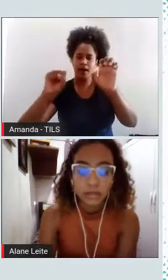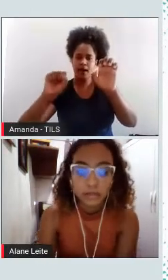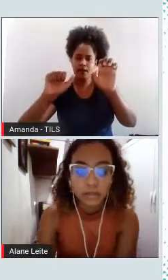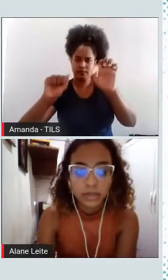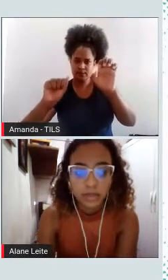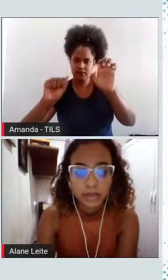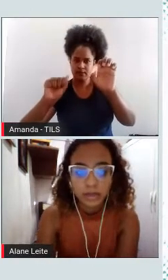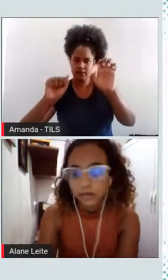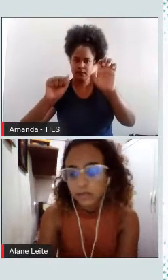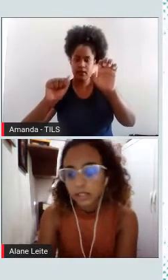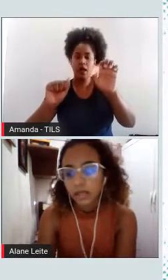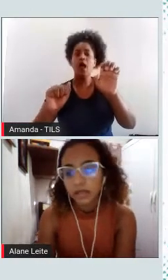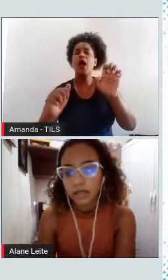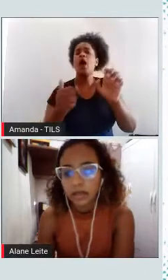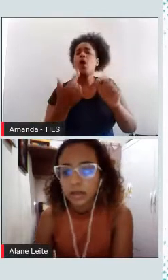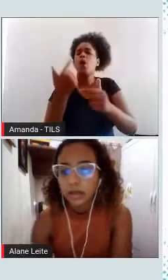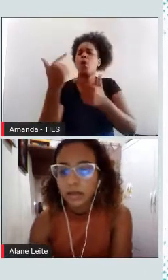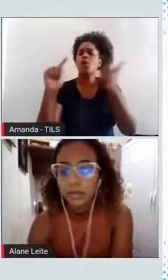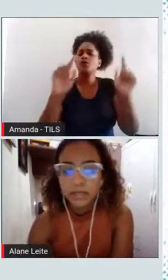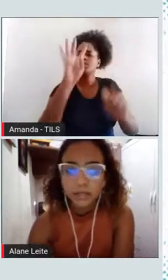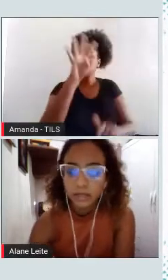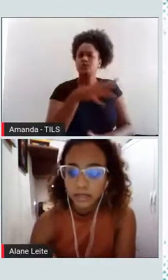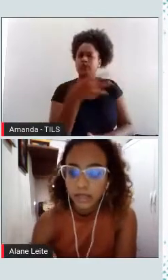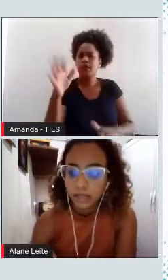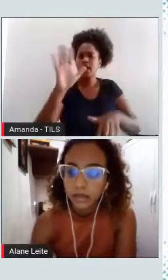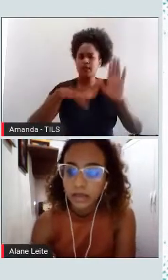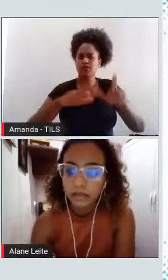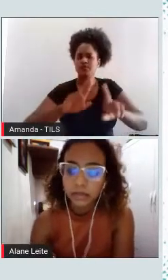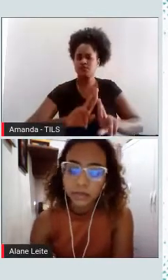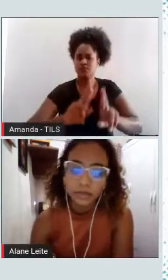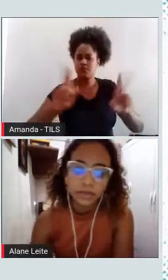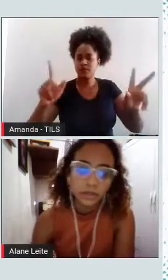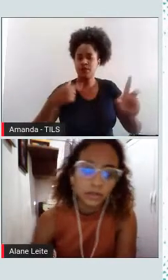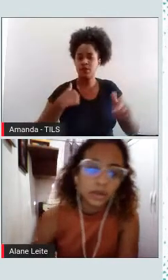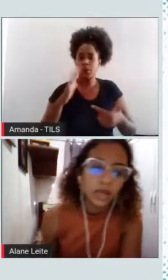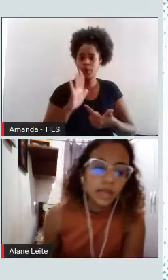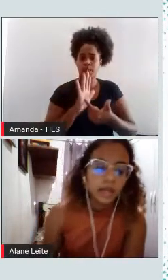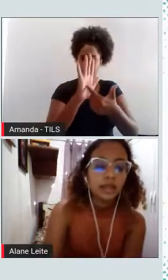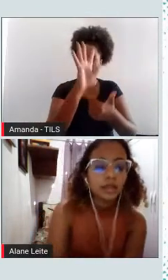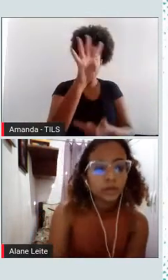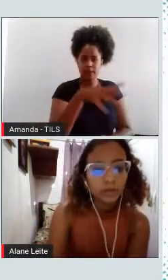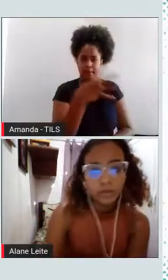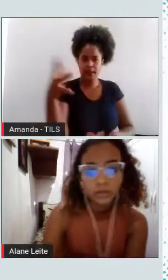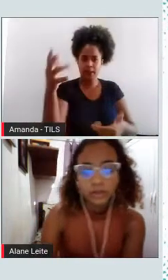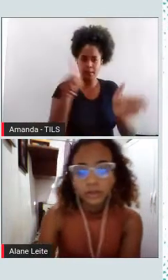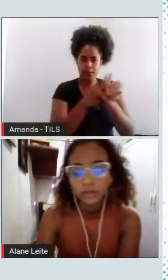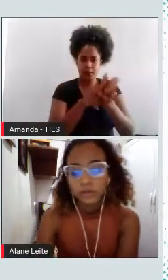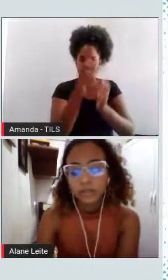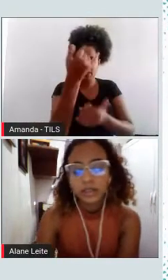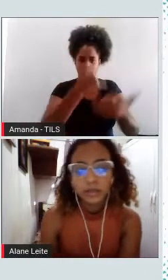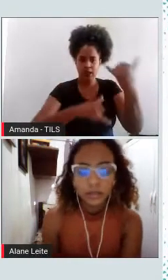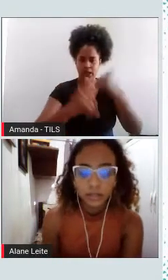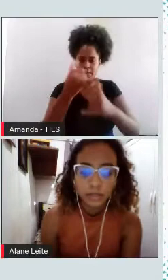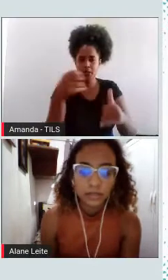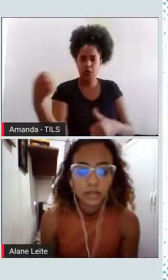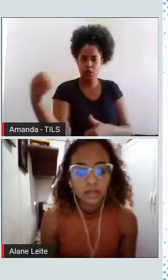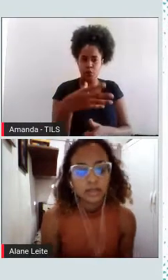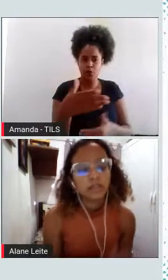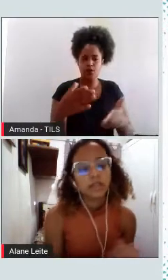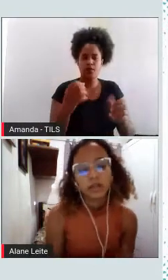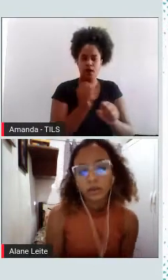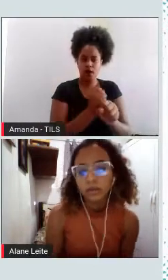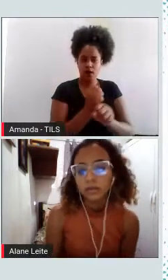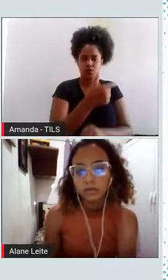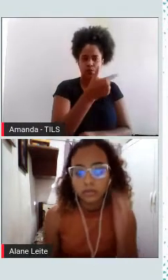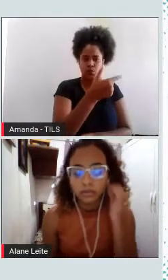até um exemplo de uma tabela para vocês, que é a tabela mais atualizada, a de 2021, em que está todos os elementos químicos